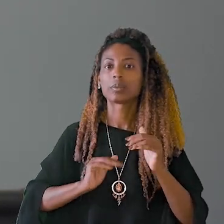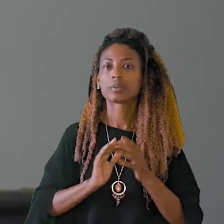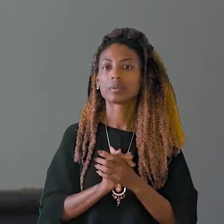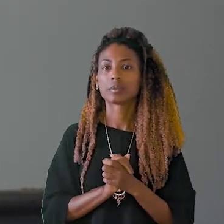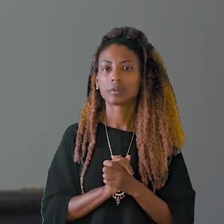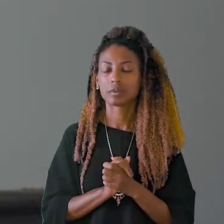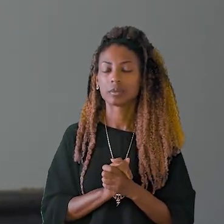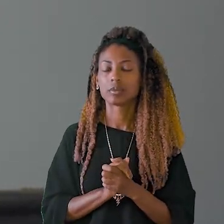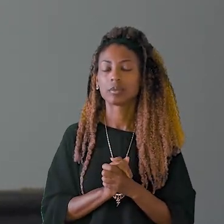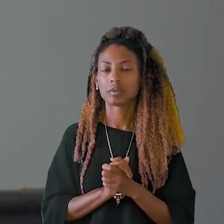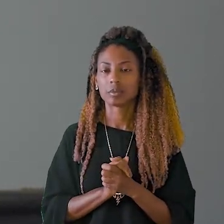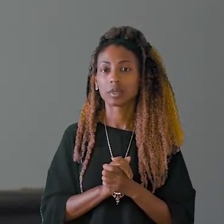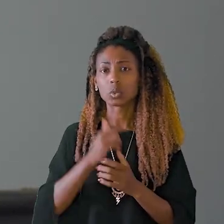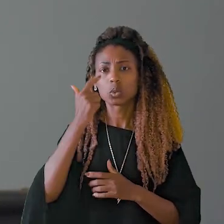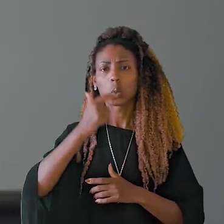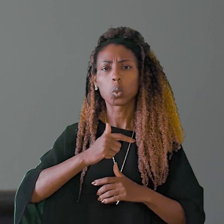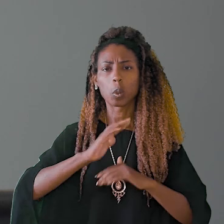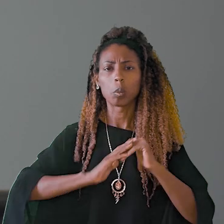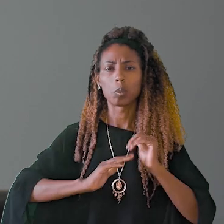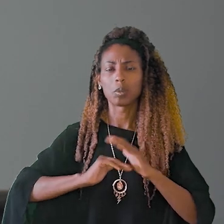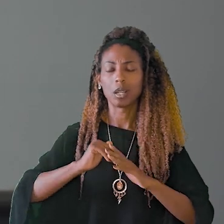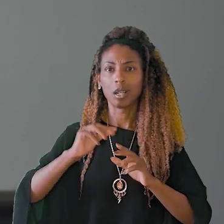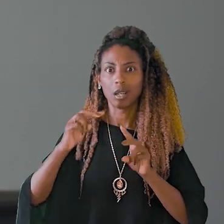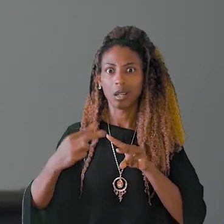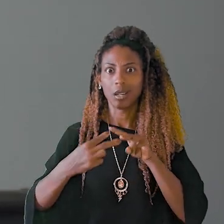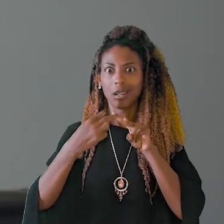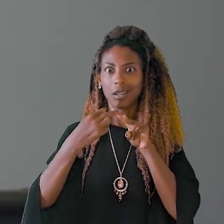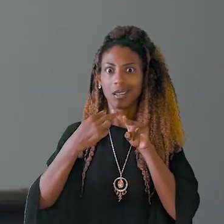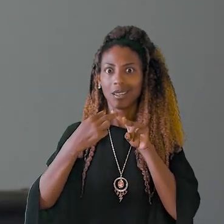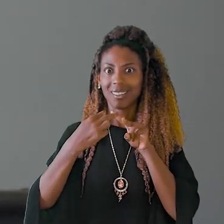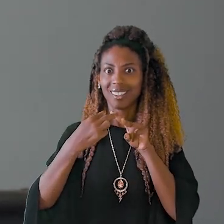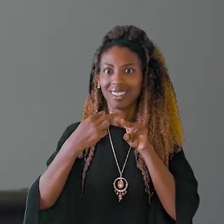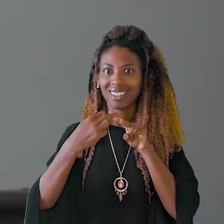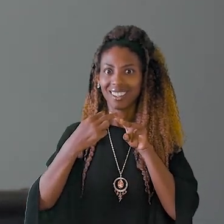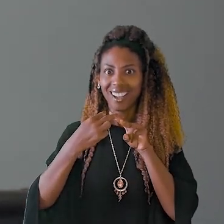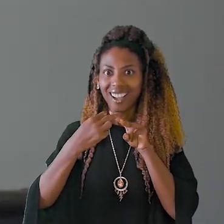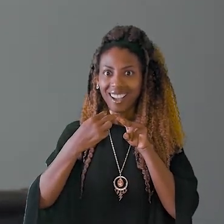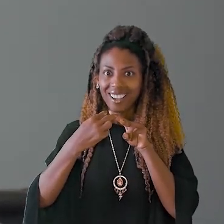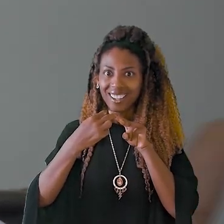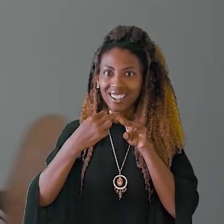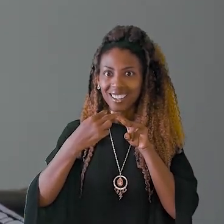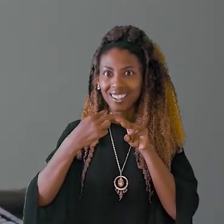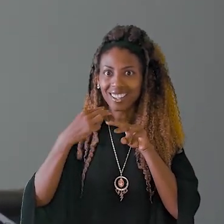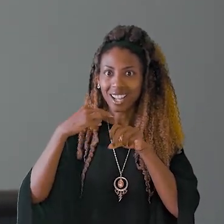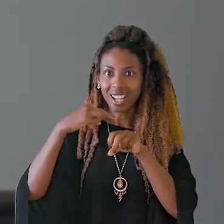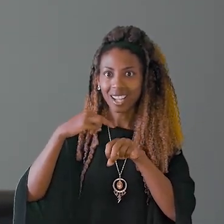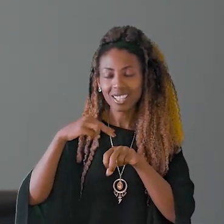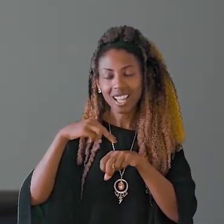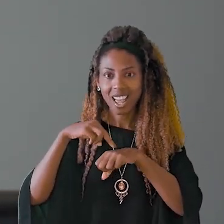não vou ficar em desespero. Daí aí, quando ela me olhou, ela veio. Aí ela me viu. Aí eu tava aqui, ela veio